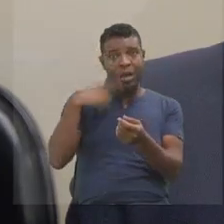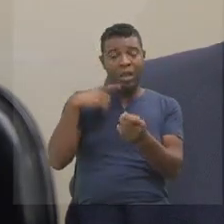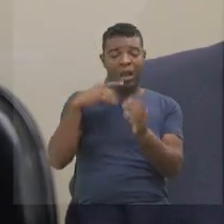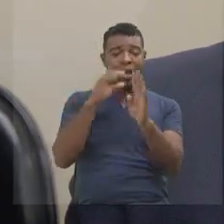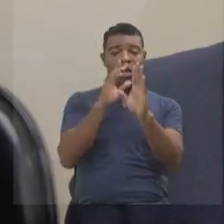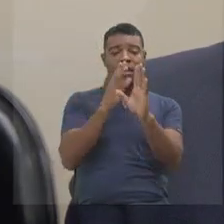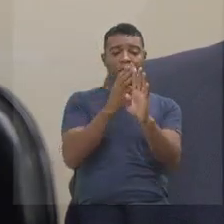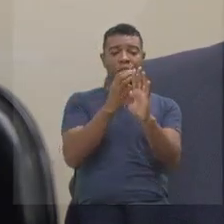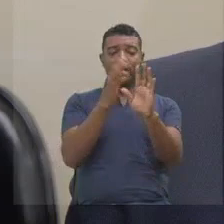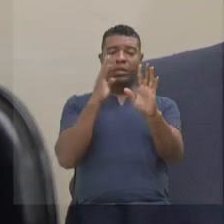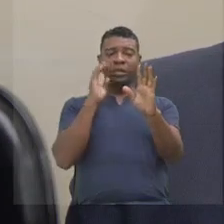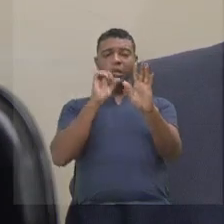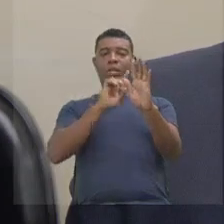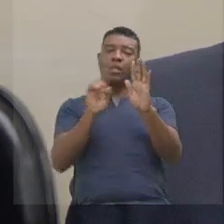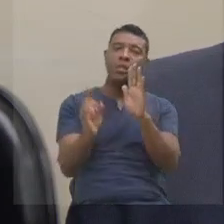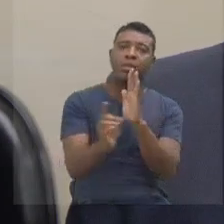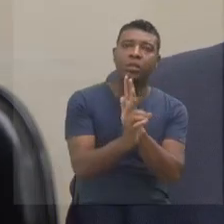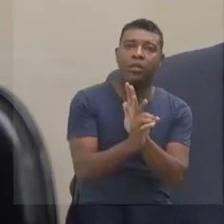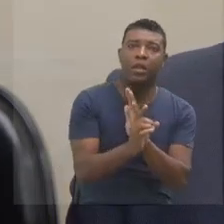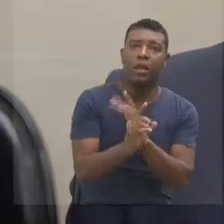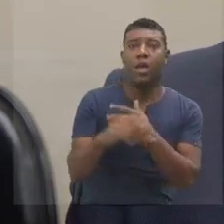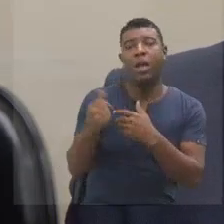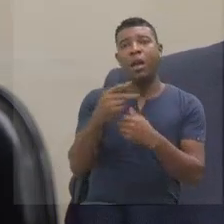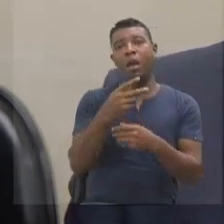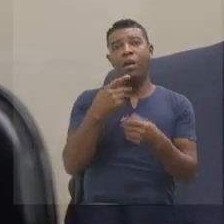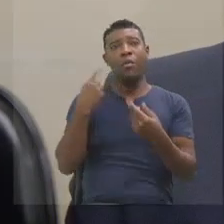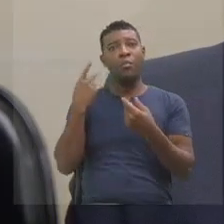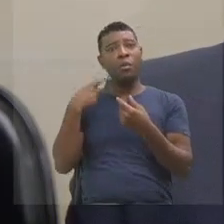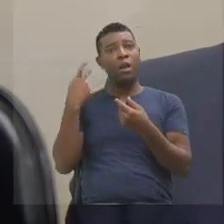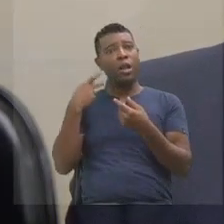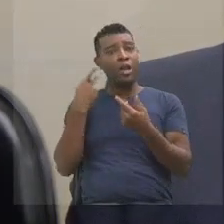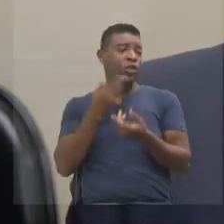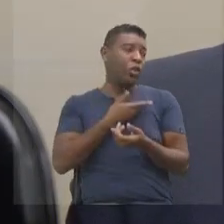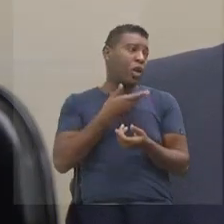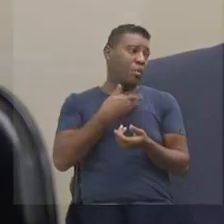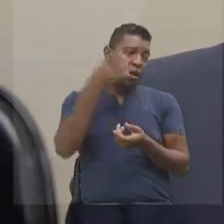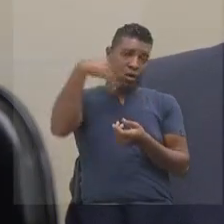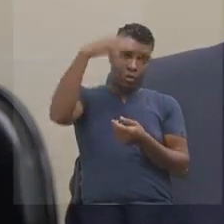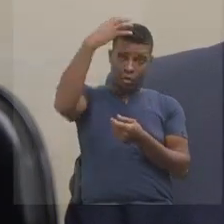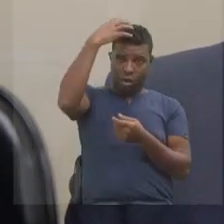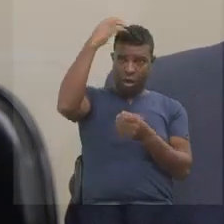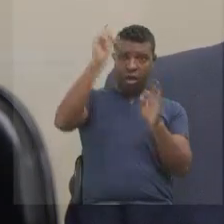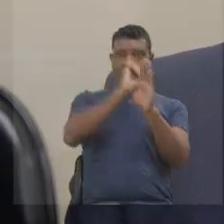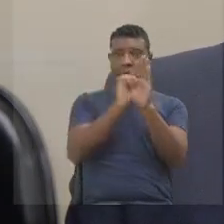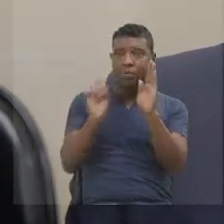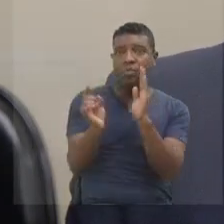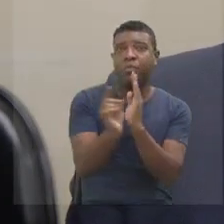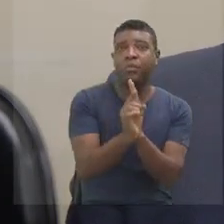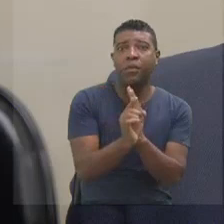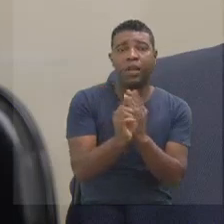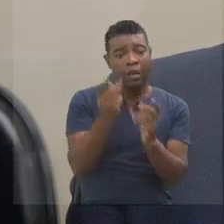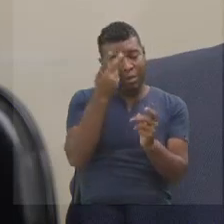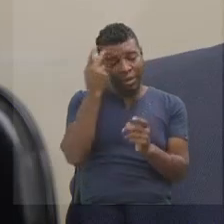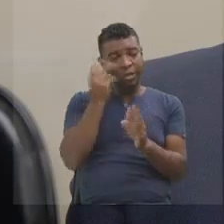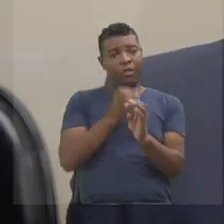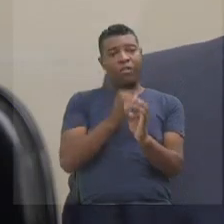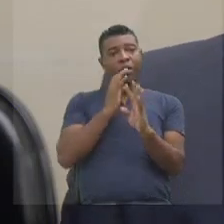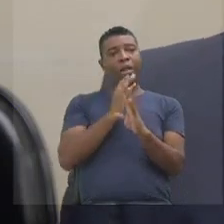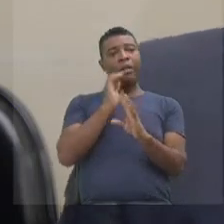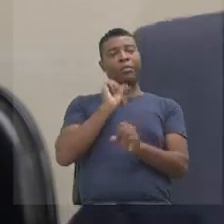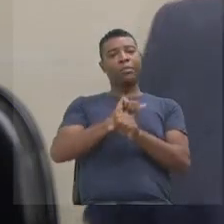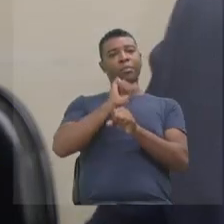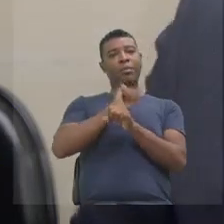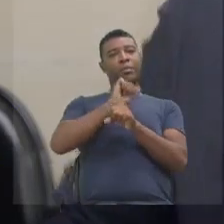os políticos os amigos do rei passam o outro na frente e a fila eu sei que nunca sai da fila Então eu queria saber